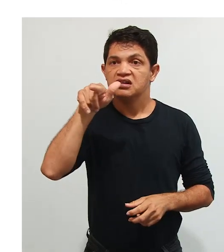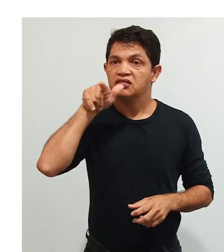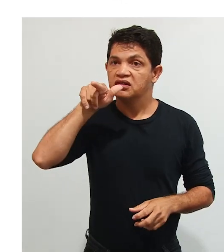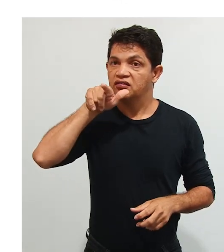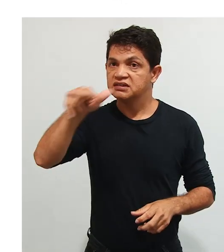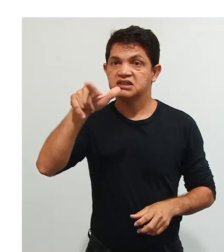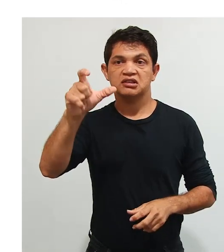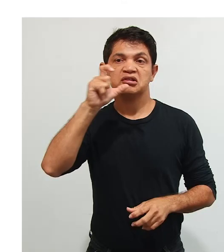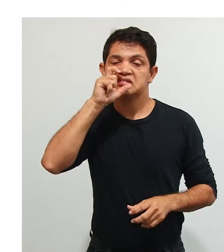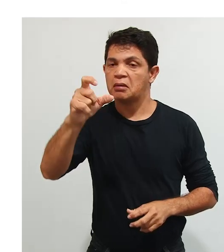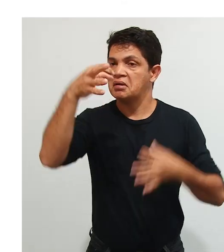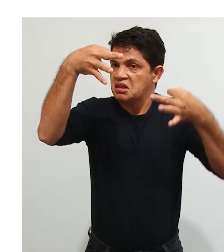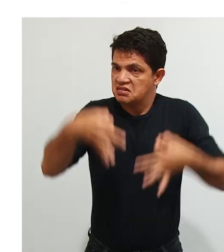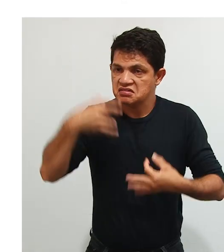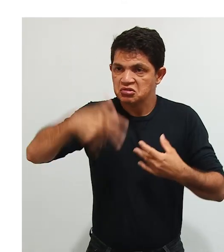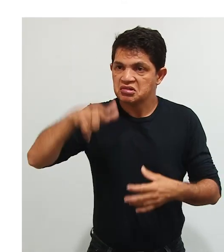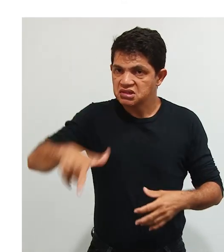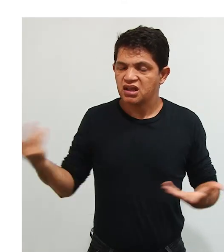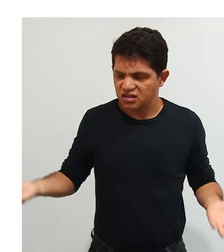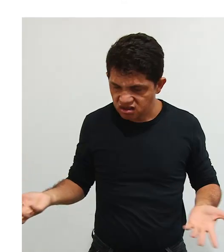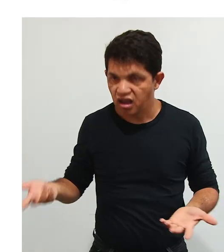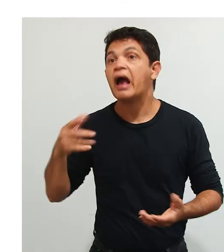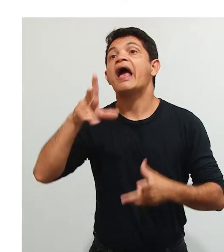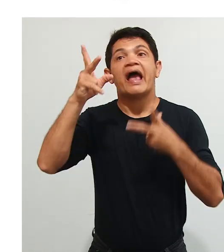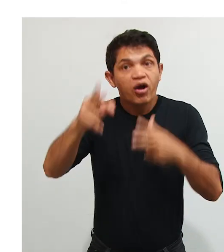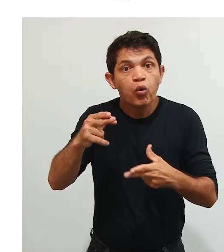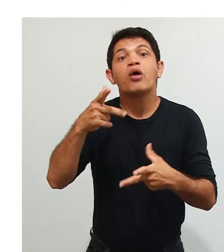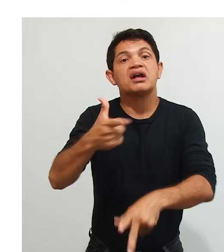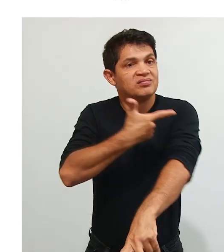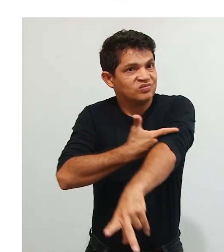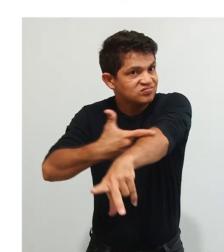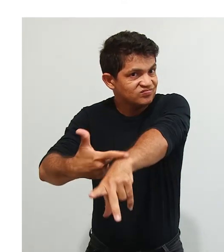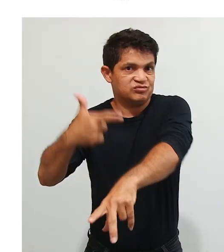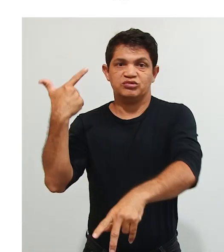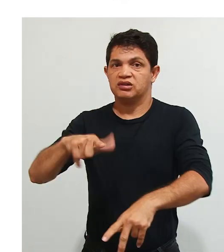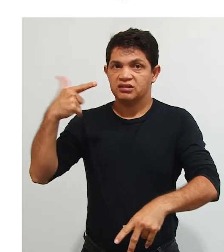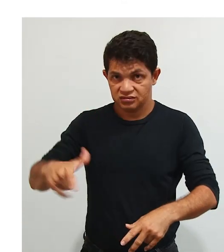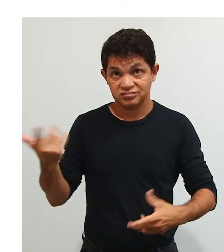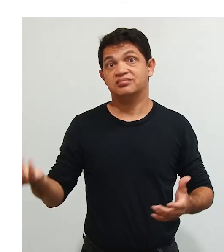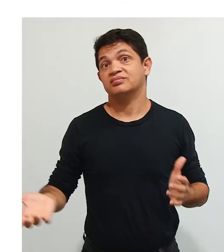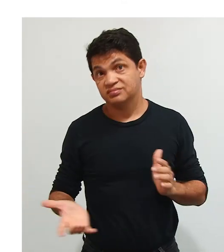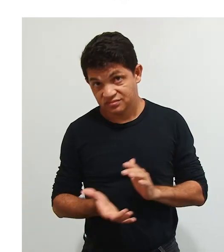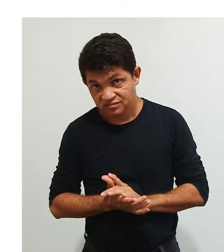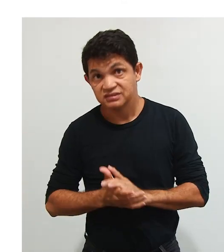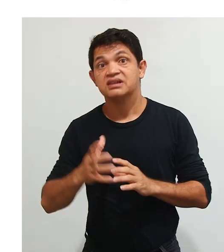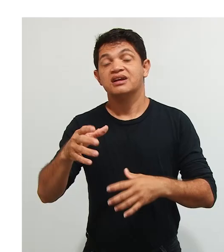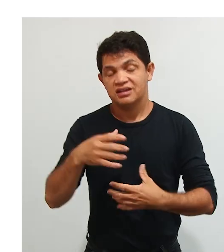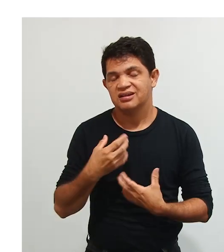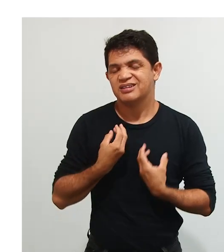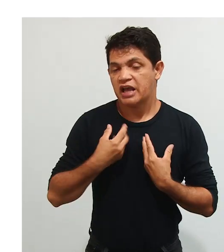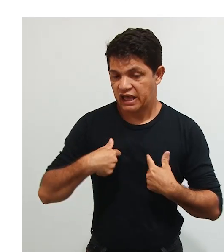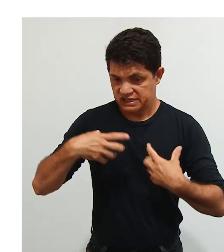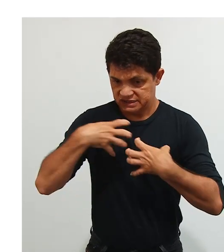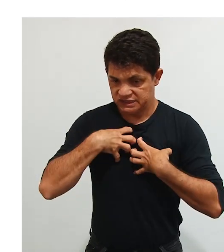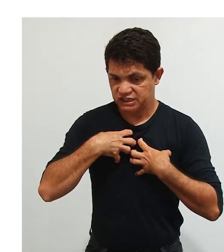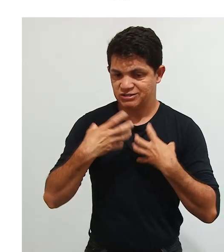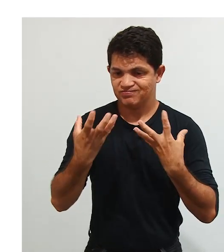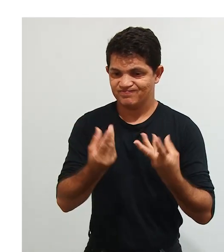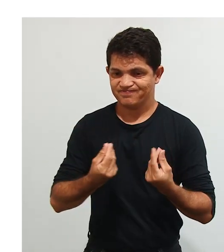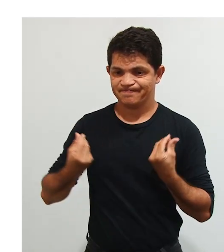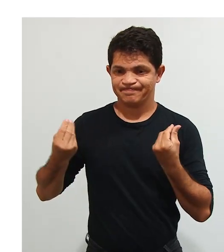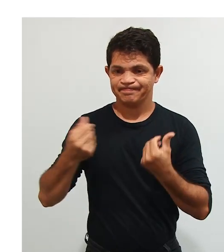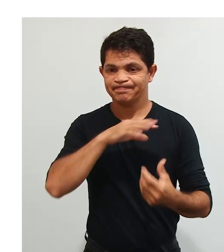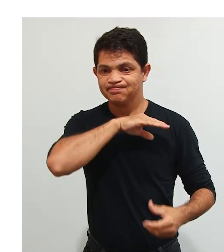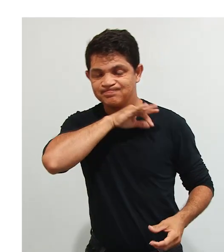não tem educação, você não tem palavra, a pessoa vai lembrar logo dos momentos que sim, que ela teve palavra, que ela cumpriu o que